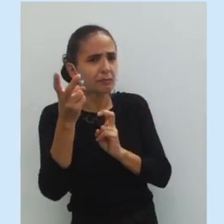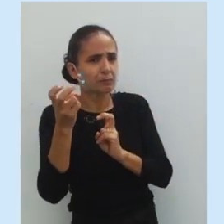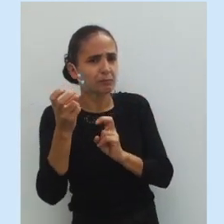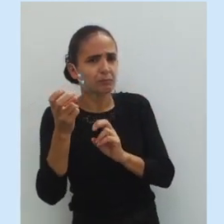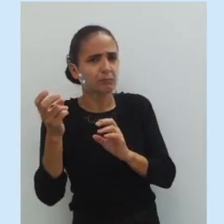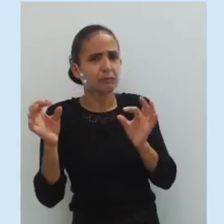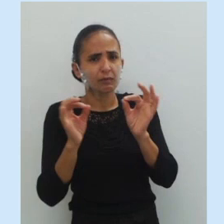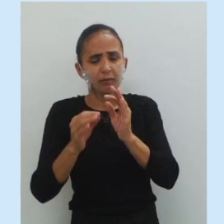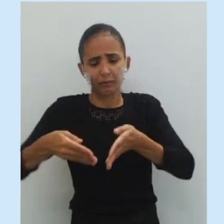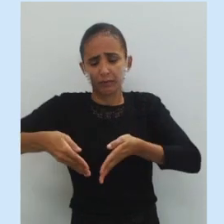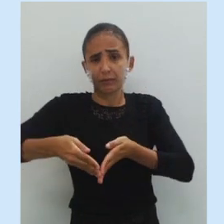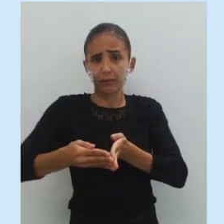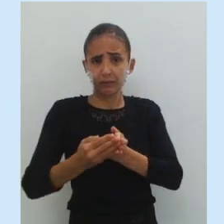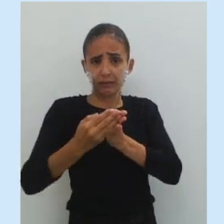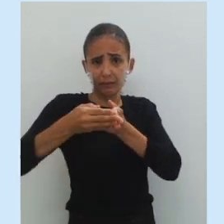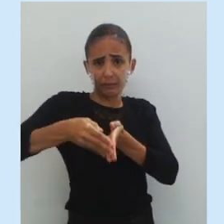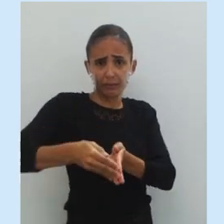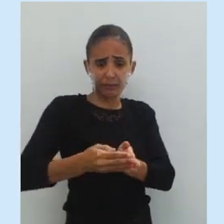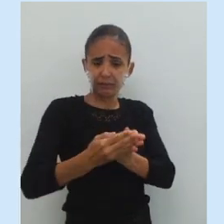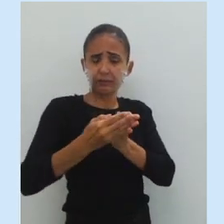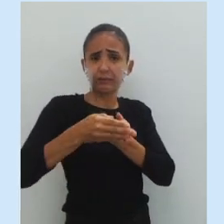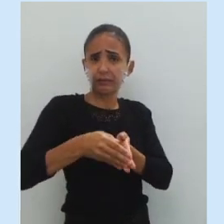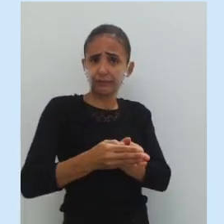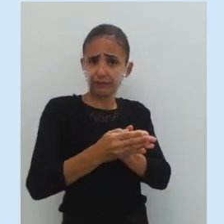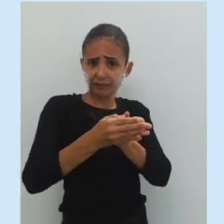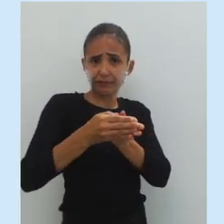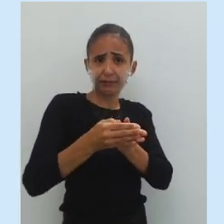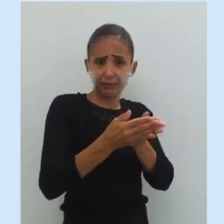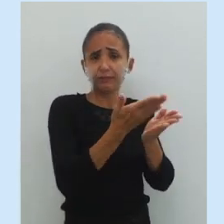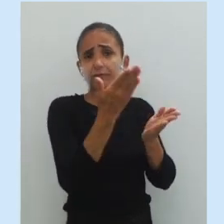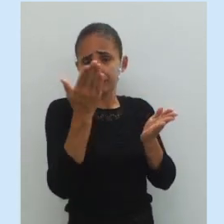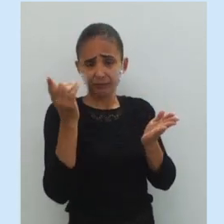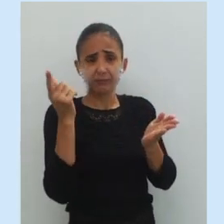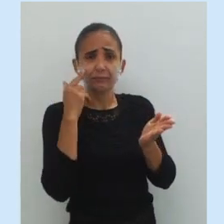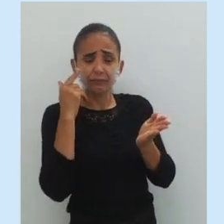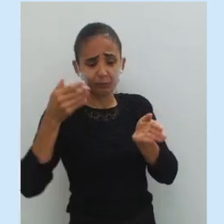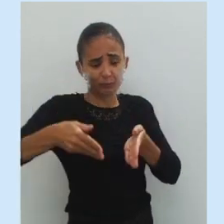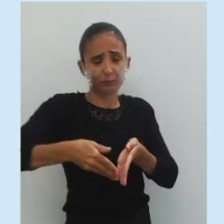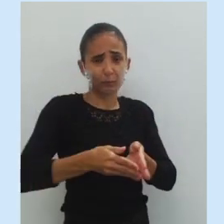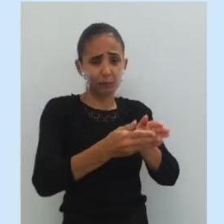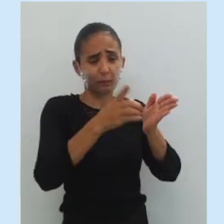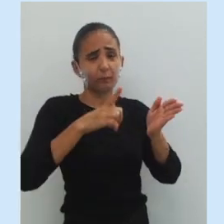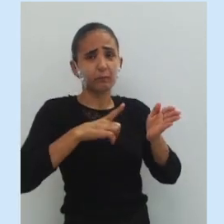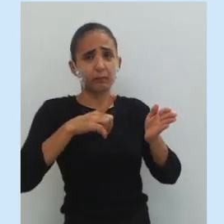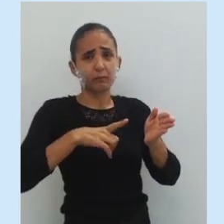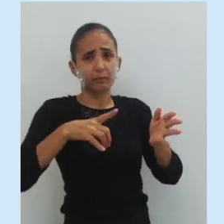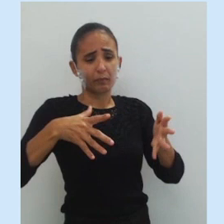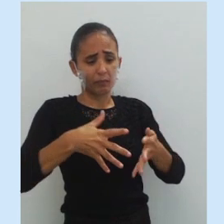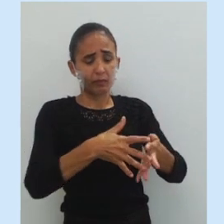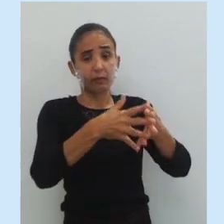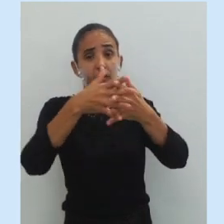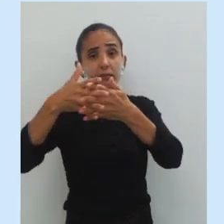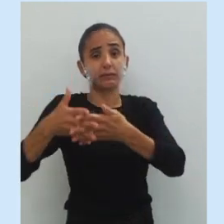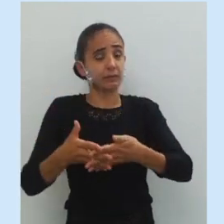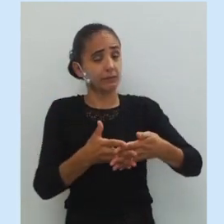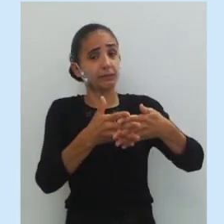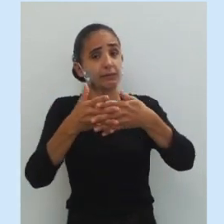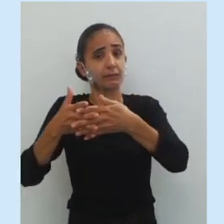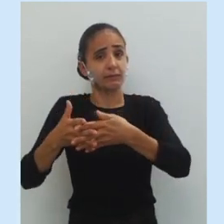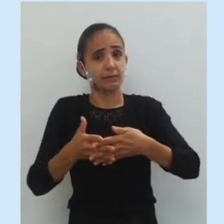um navio que está transportando grandes lotes e tem os caminhões que